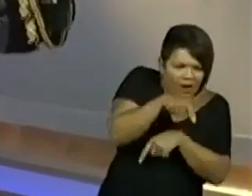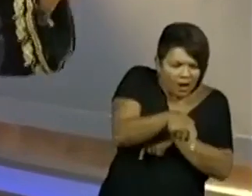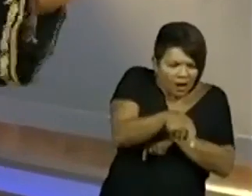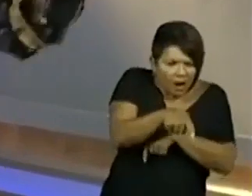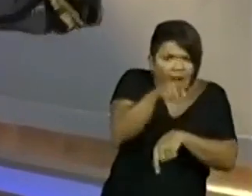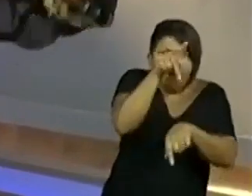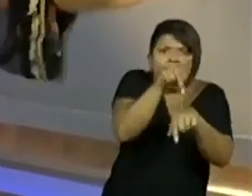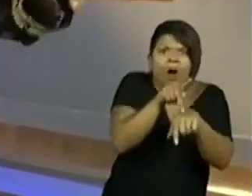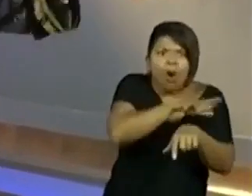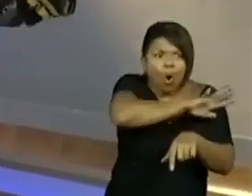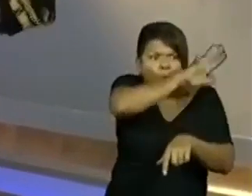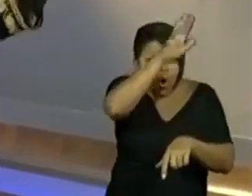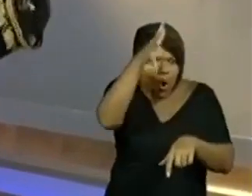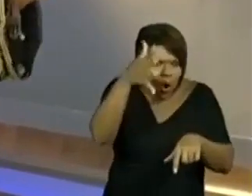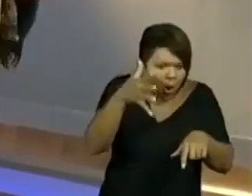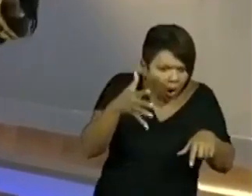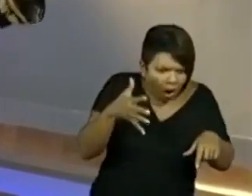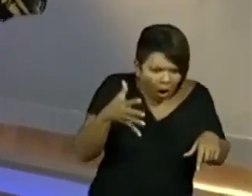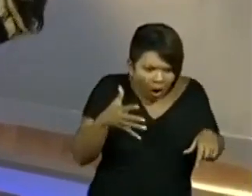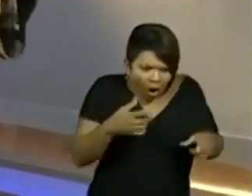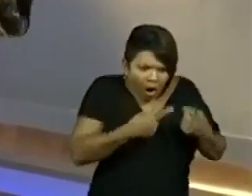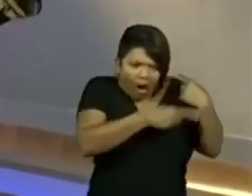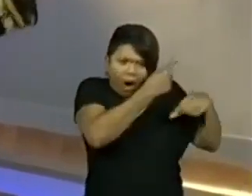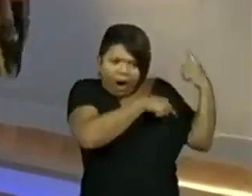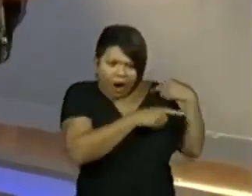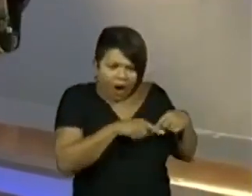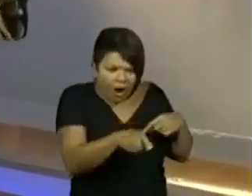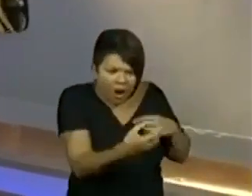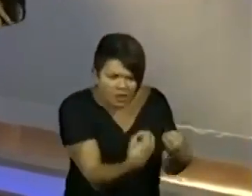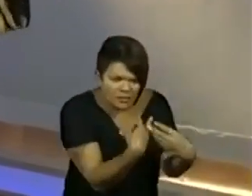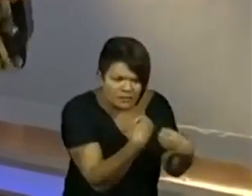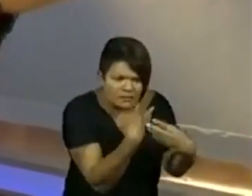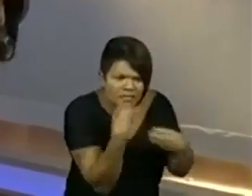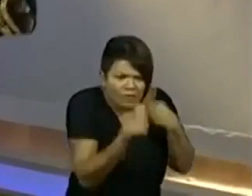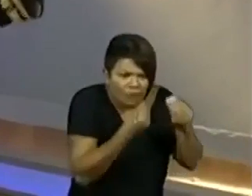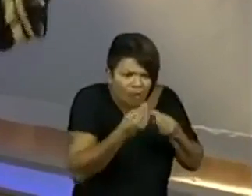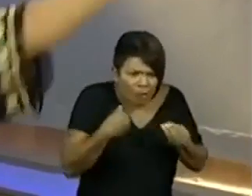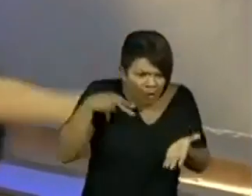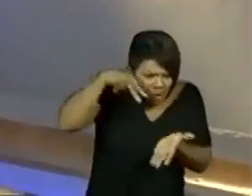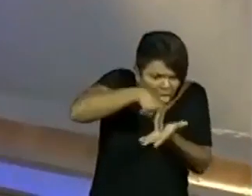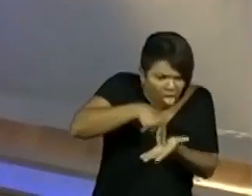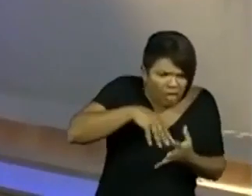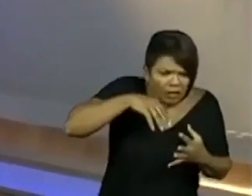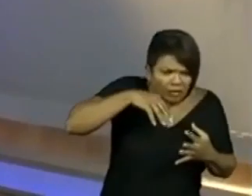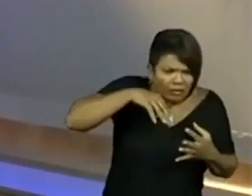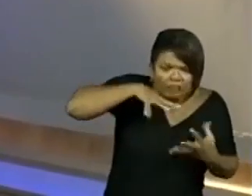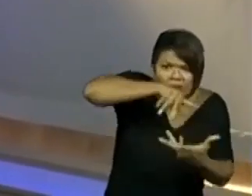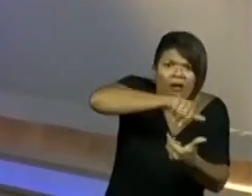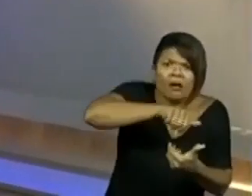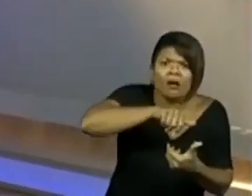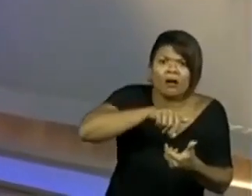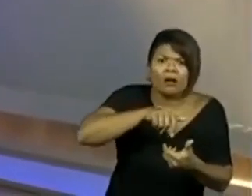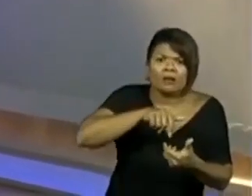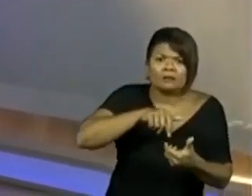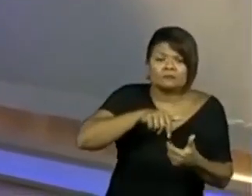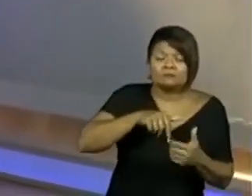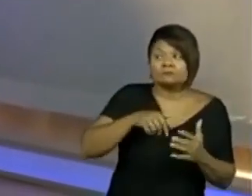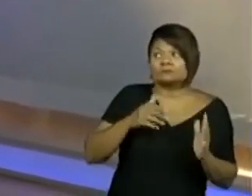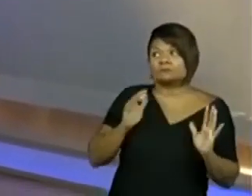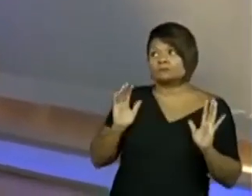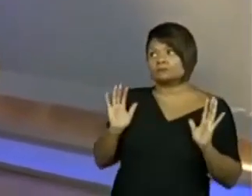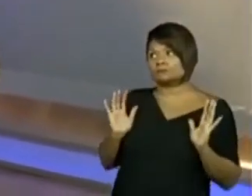ancestral. E ele disse: rocha, me ensina a viver na terra. E a rocha disse: entre em